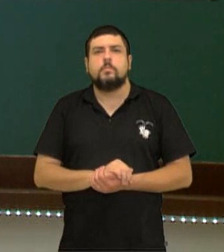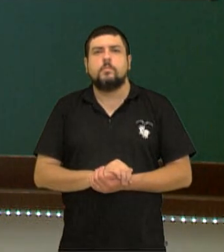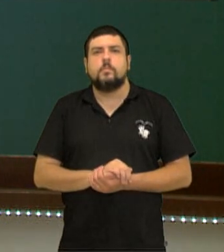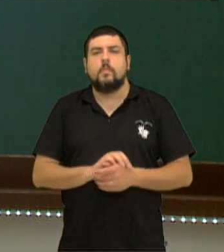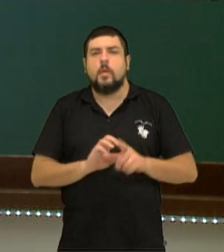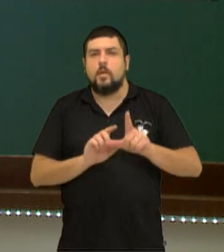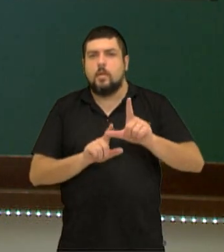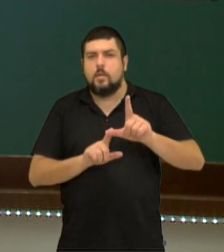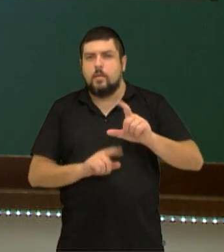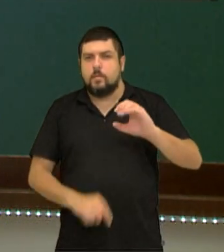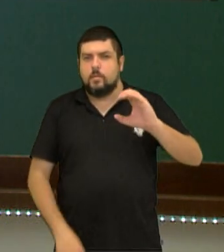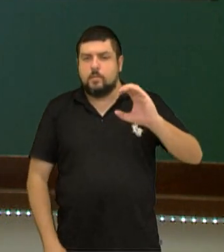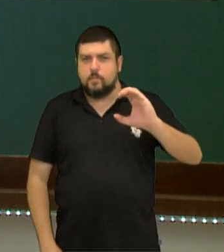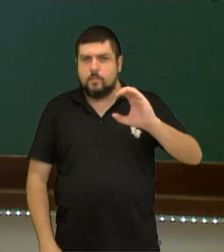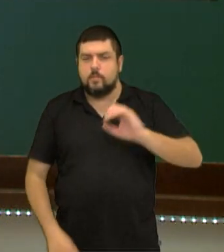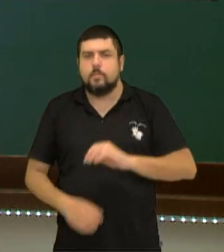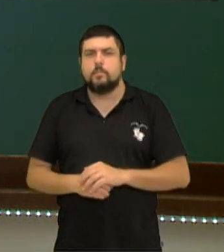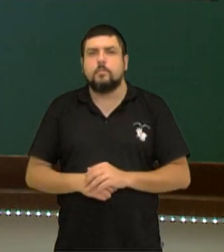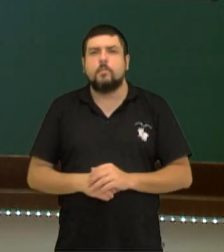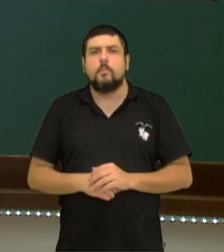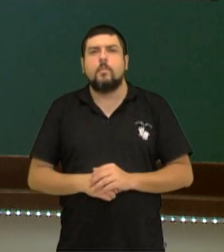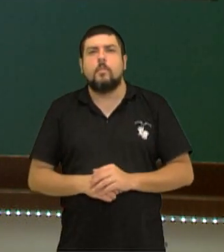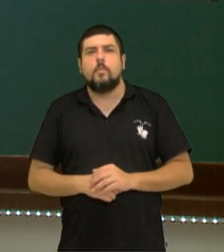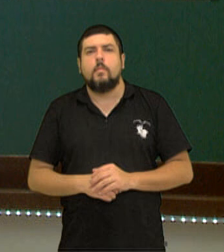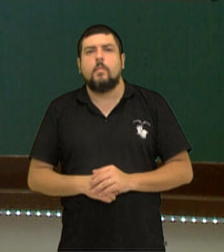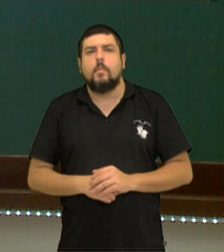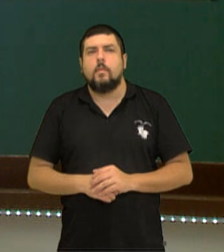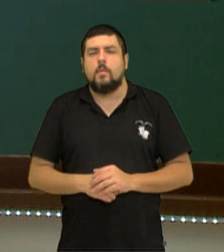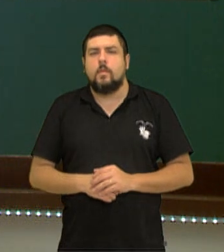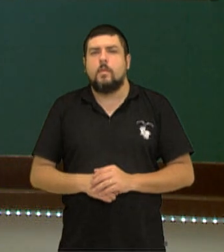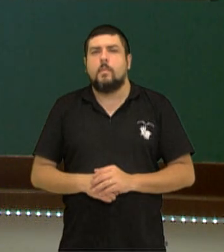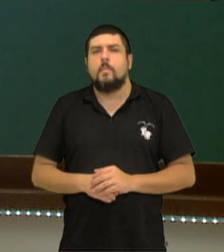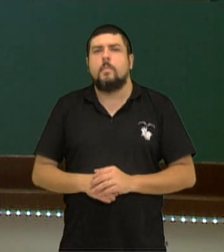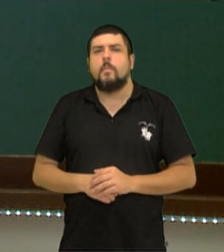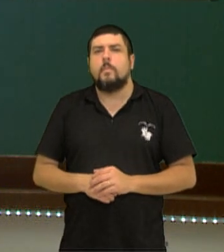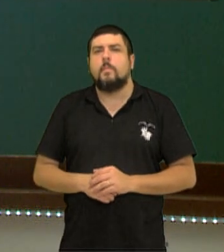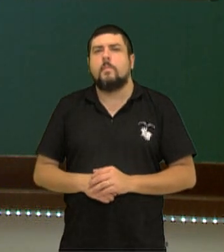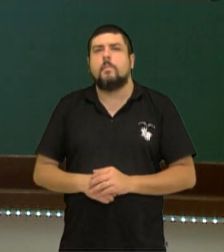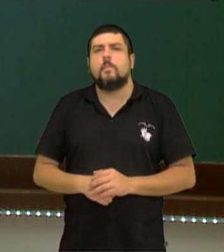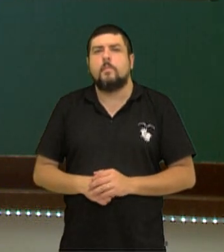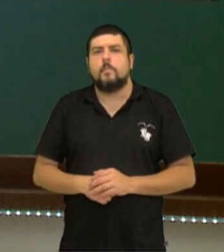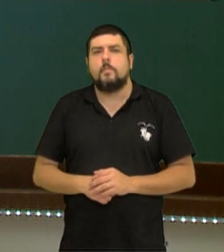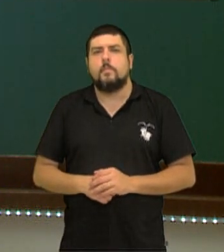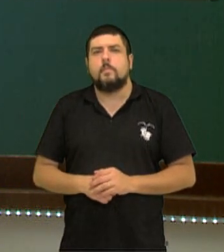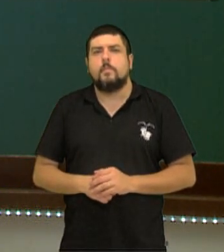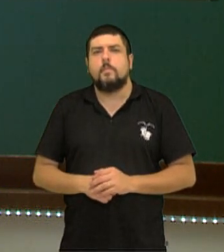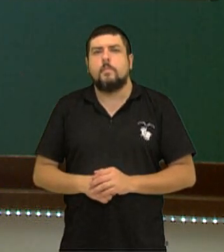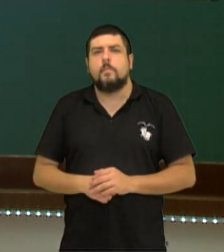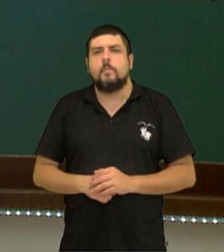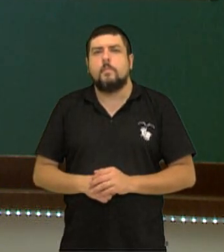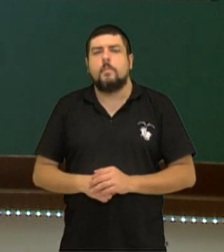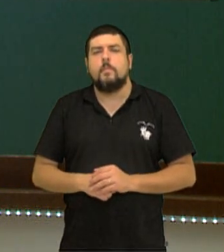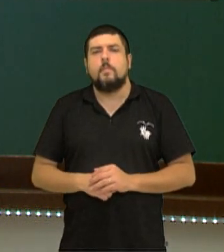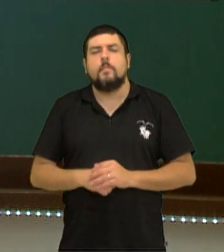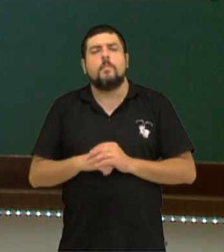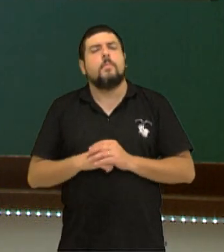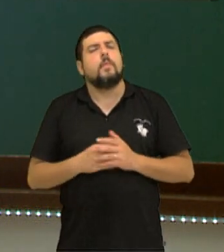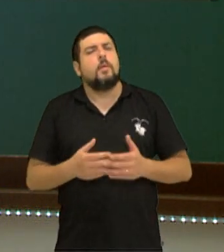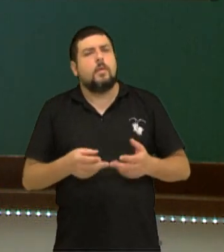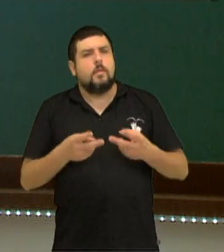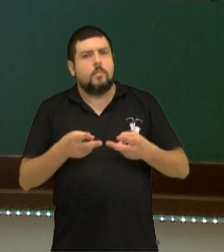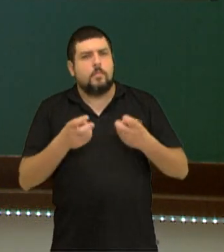lá, 3 vezes a diferença entre 12 e 7, ok? Se